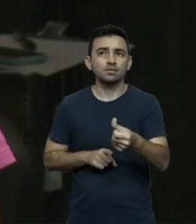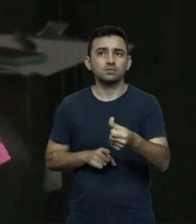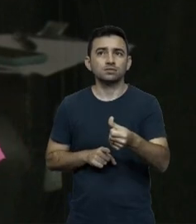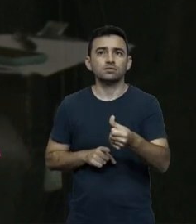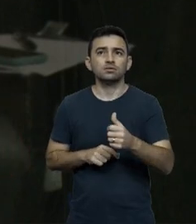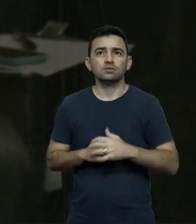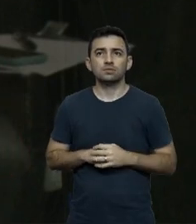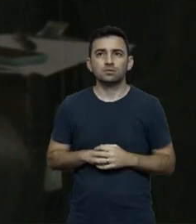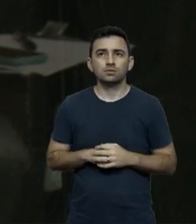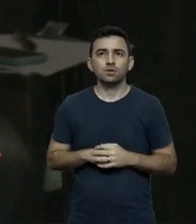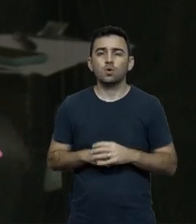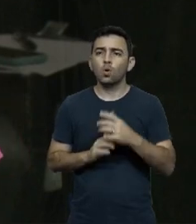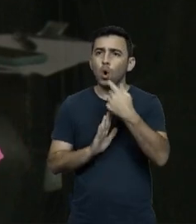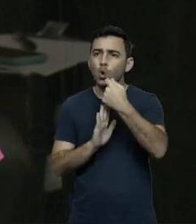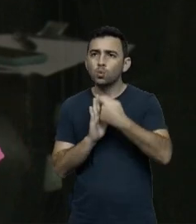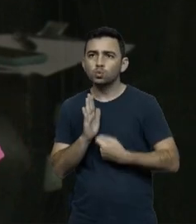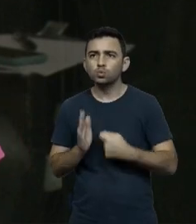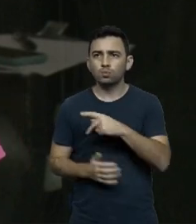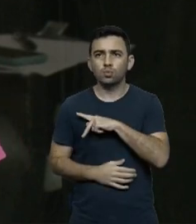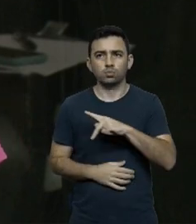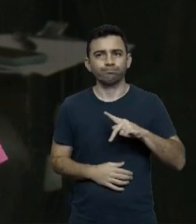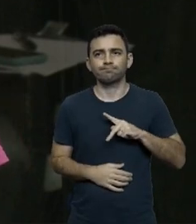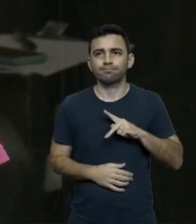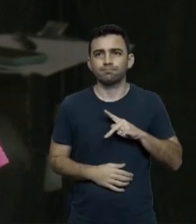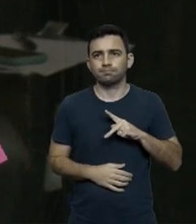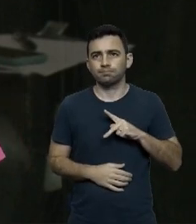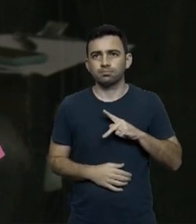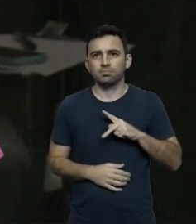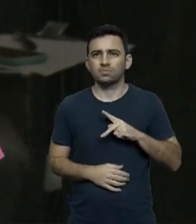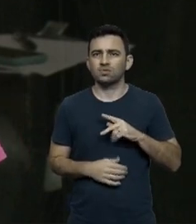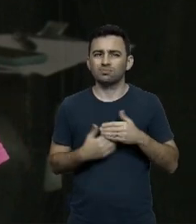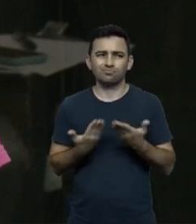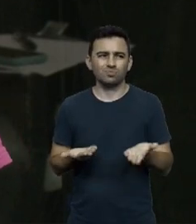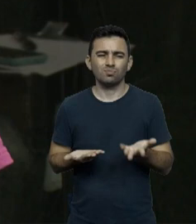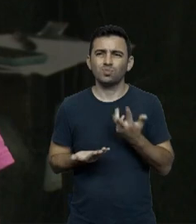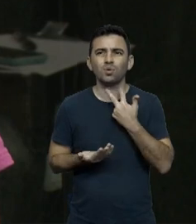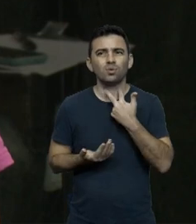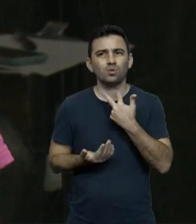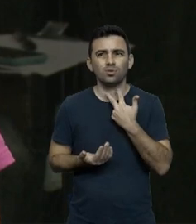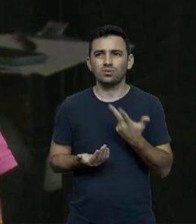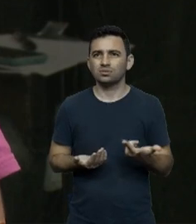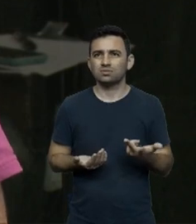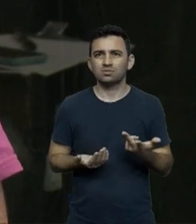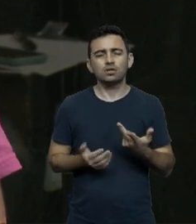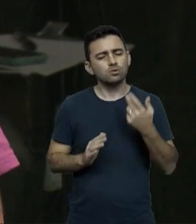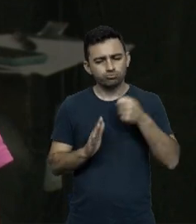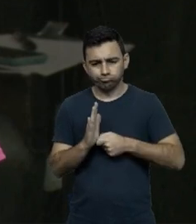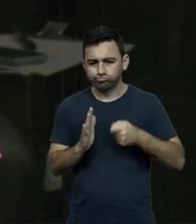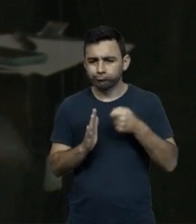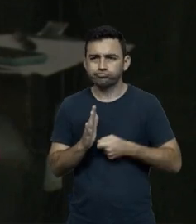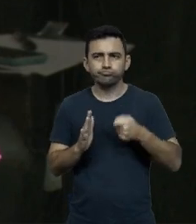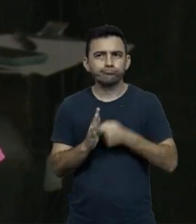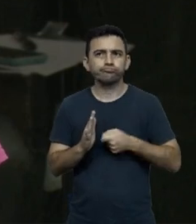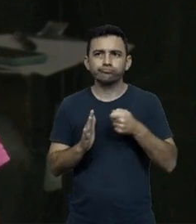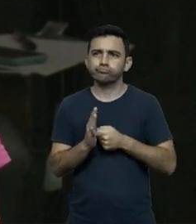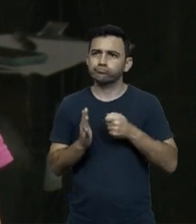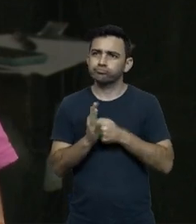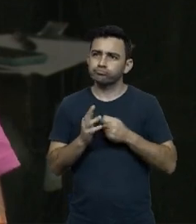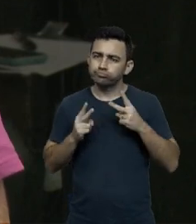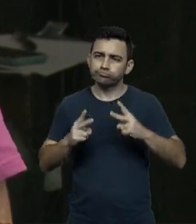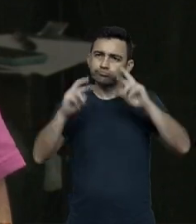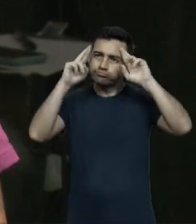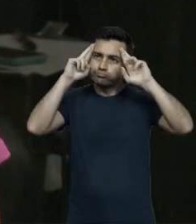importante concurso público é o que a gente não pode deixar de notar que haja um concurso público com